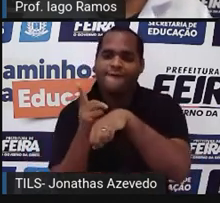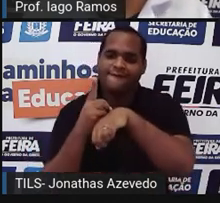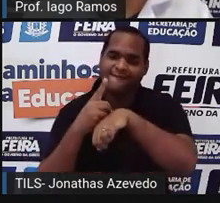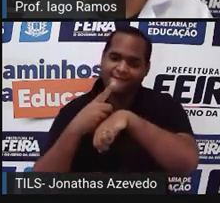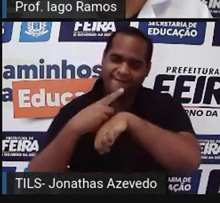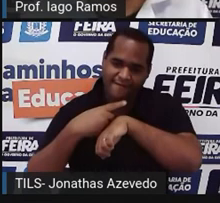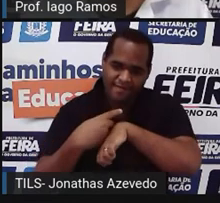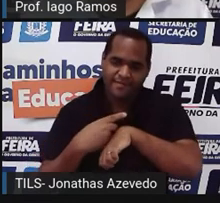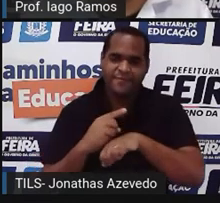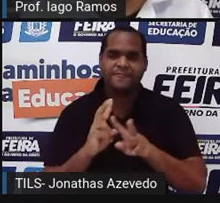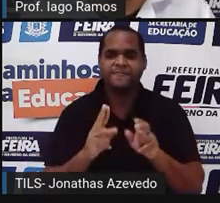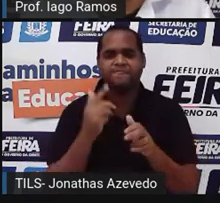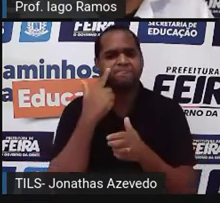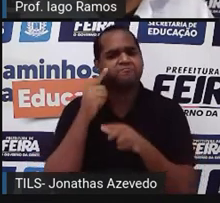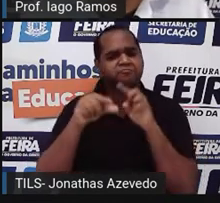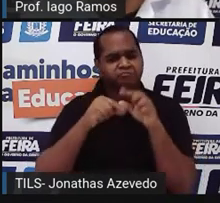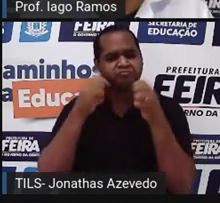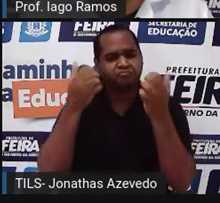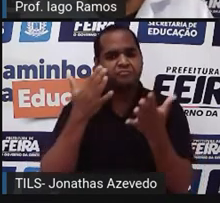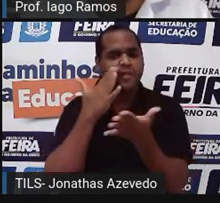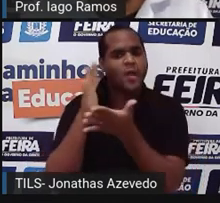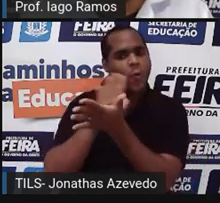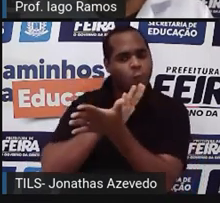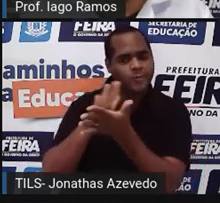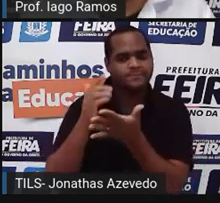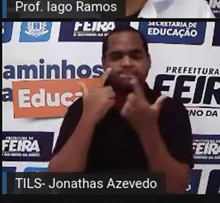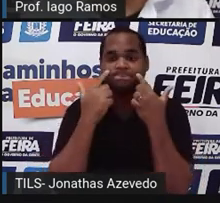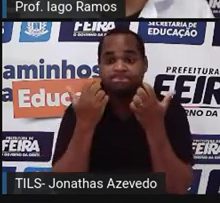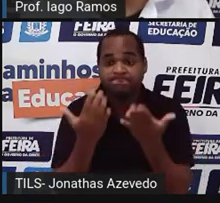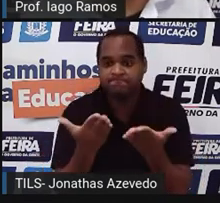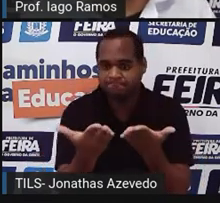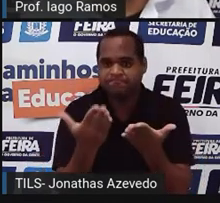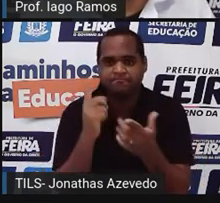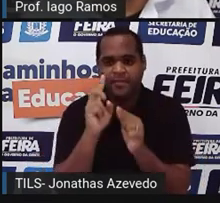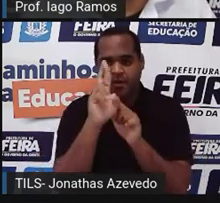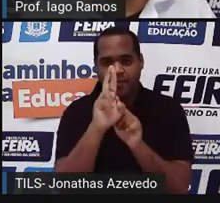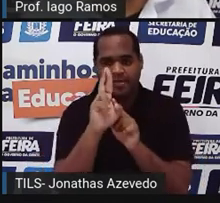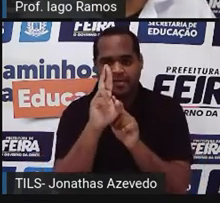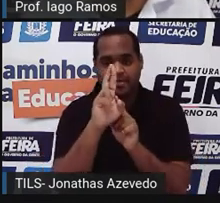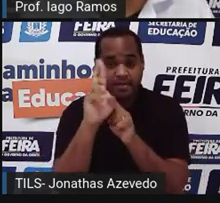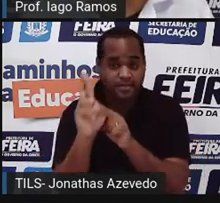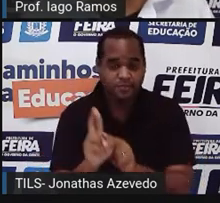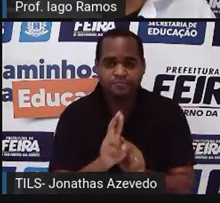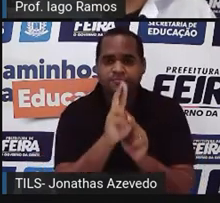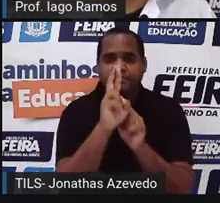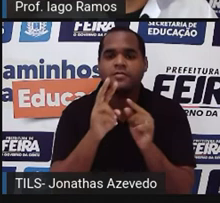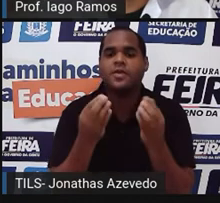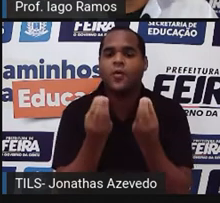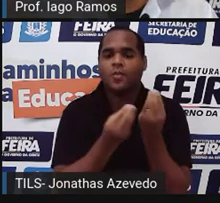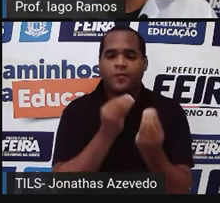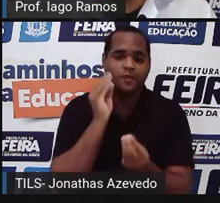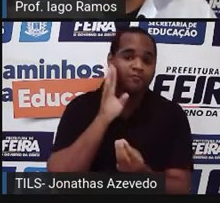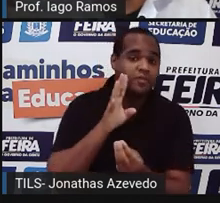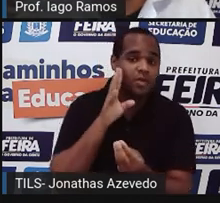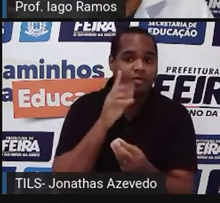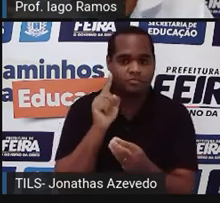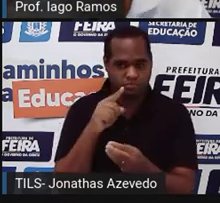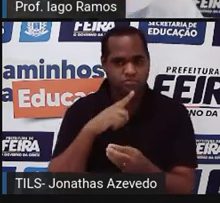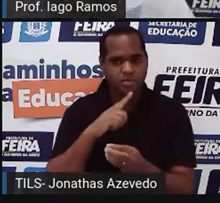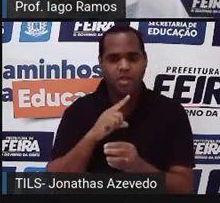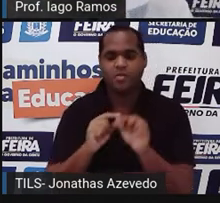detalhe. Então, a rotação tem uma característica legal, é que ela acontece em volta de um